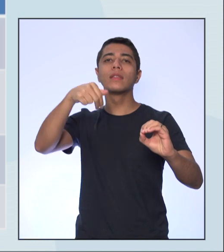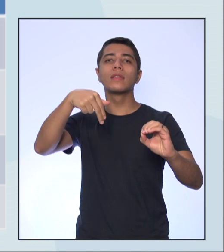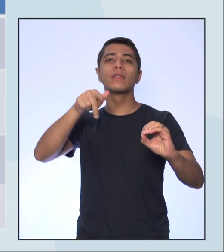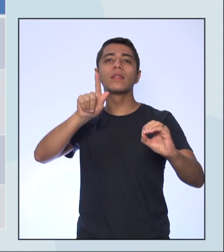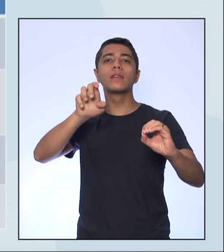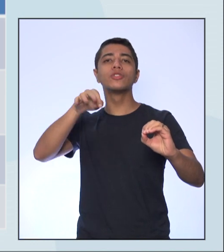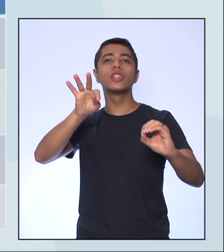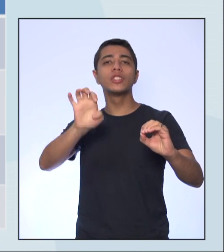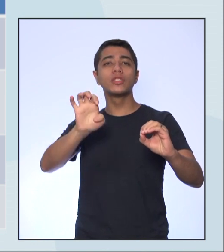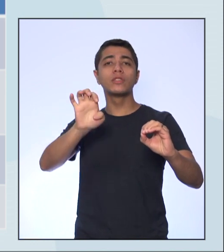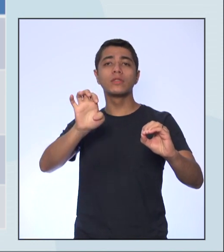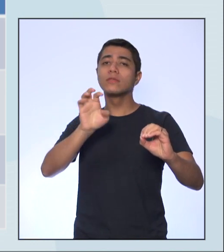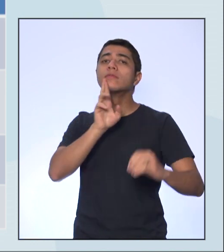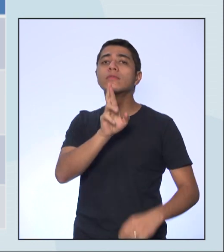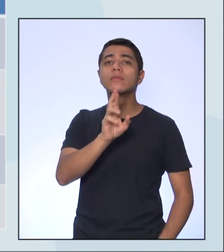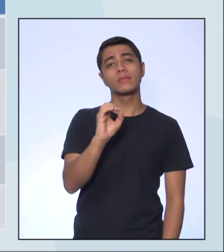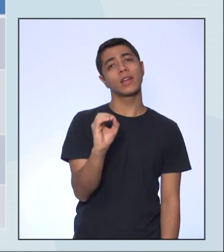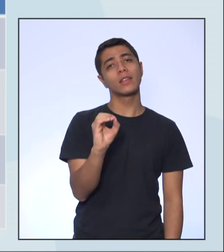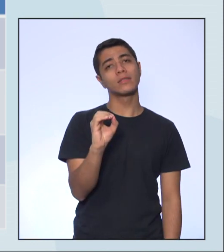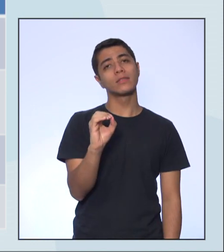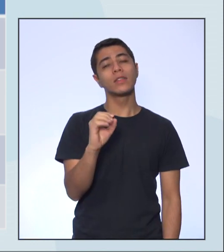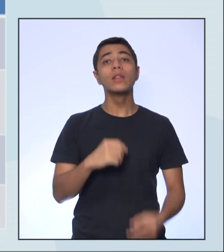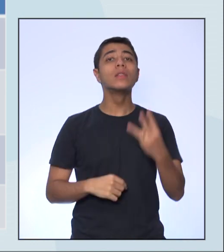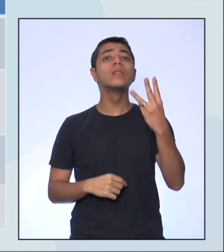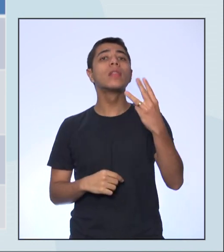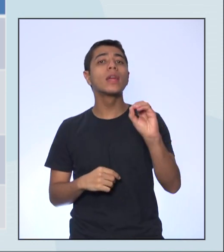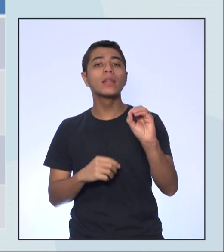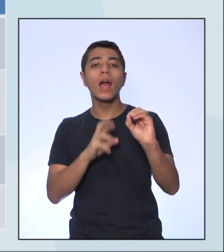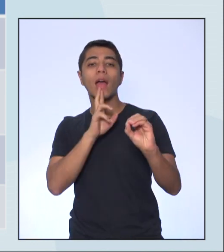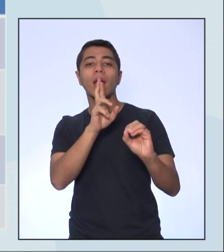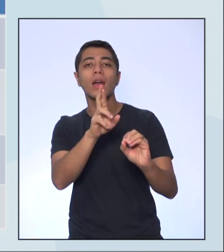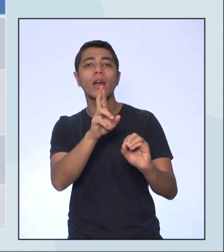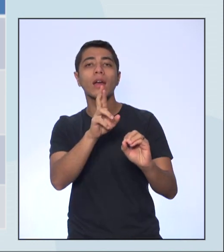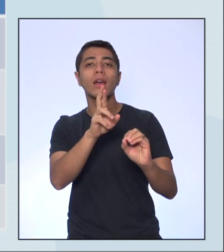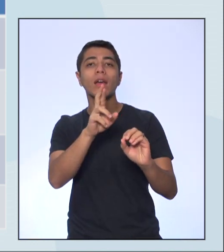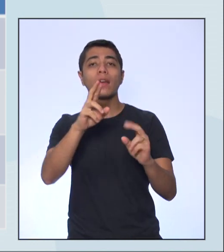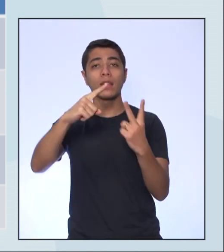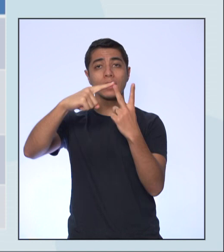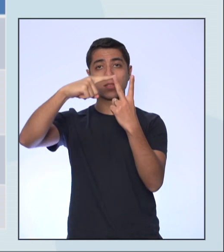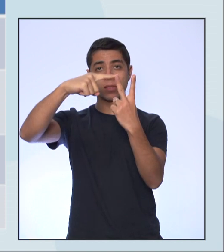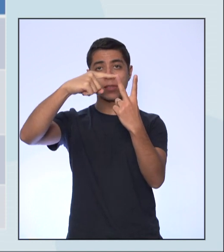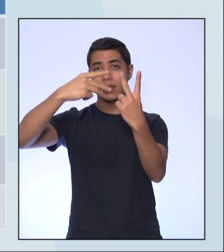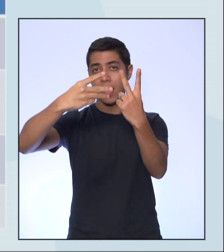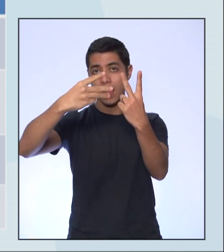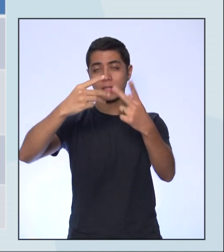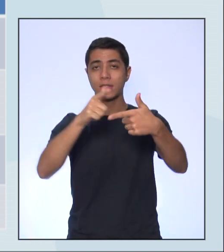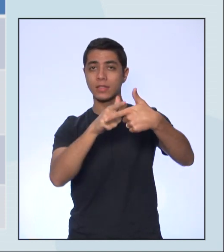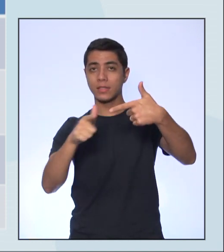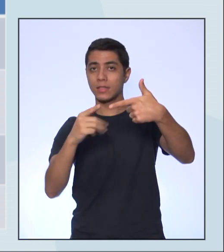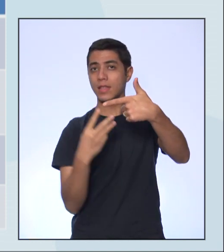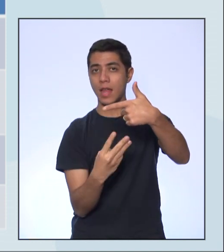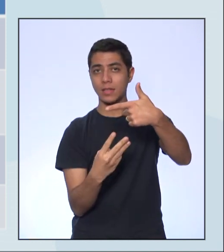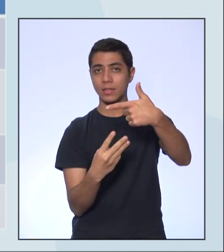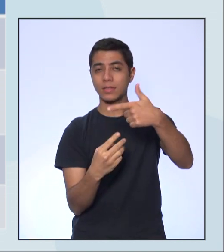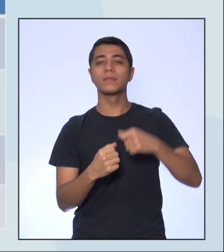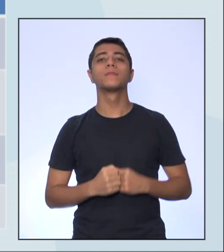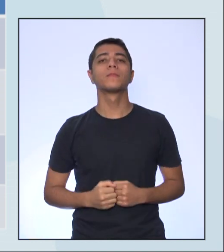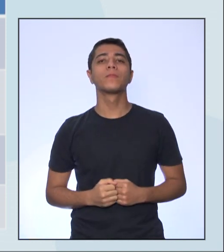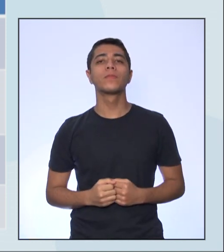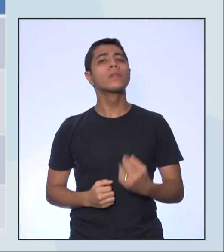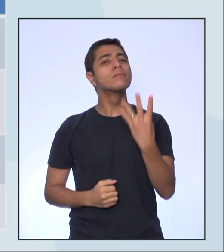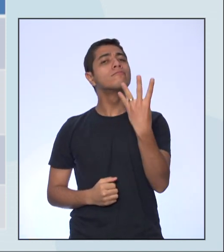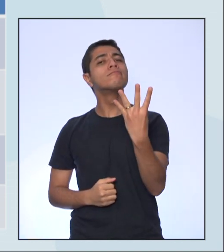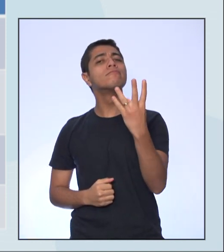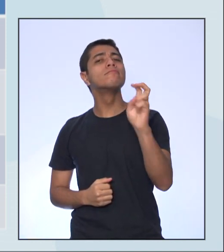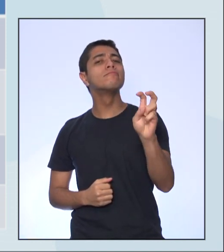a tangente de 30 raiz de 3 sobre 3 como a gente já tinha visto 45 como eu falei